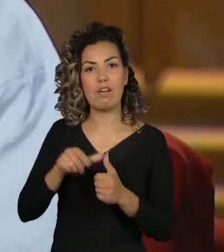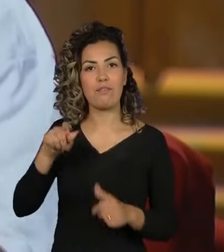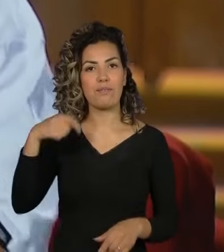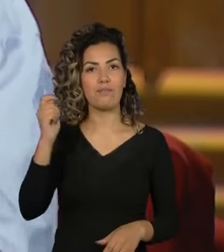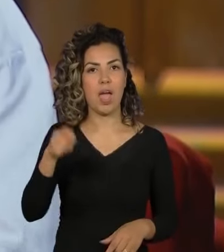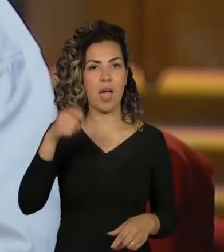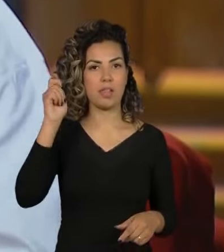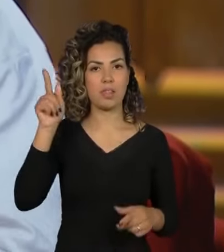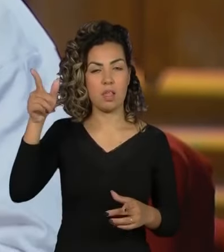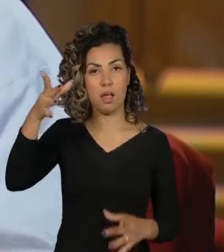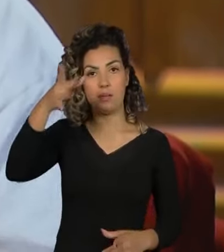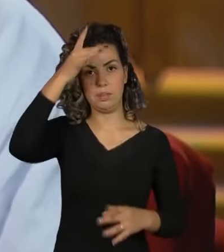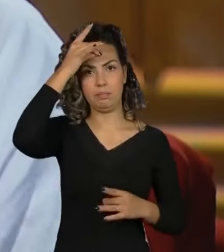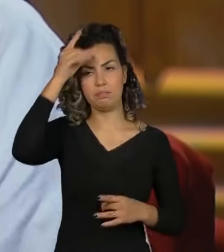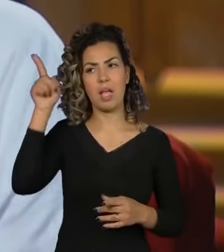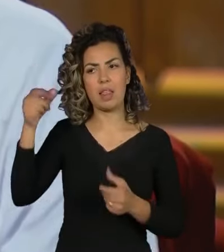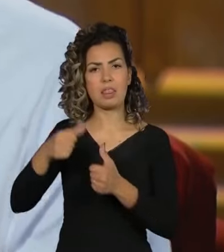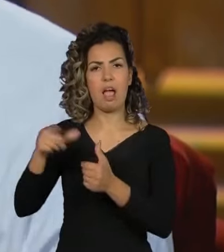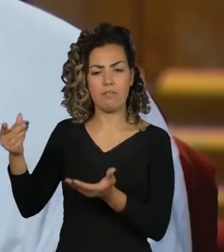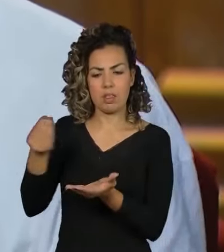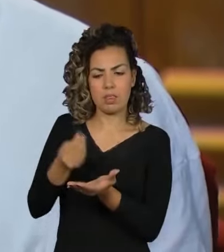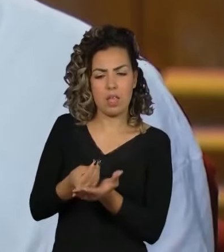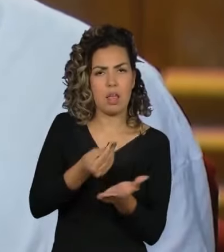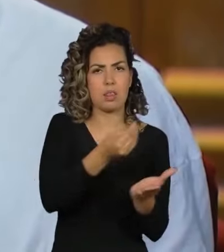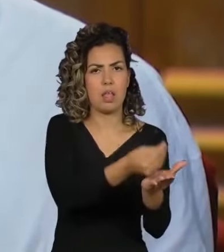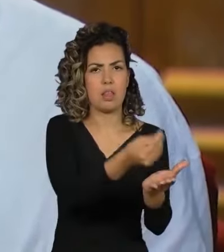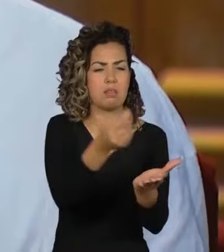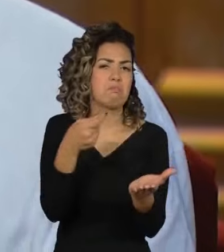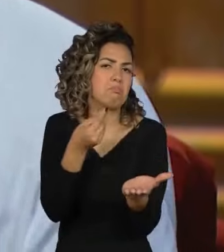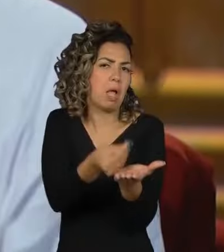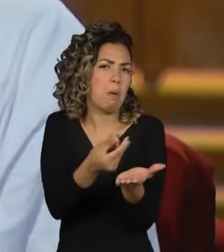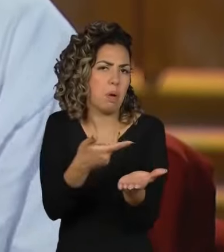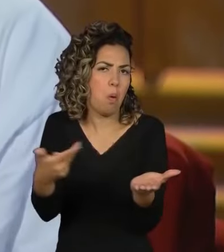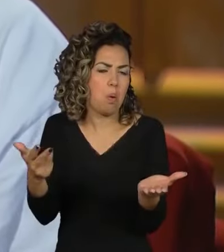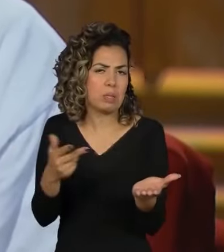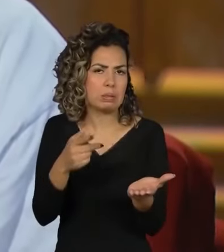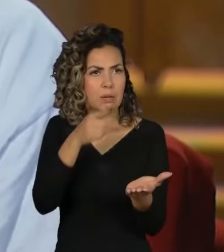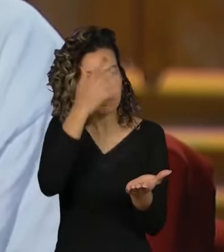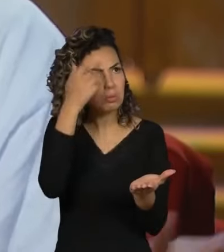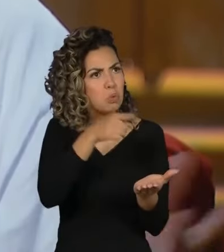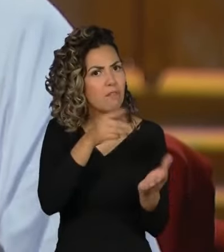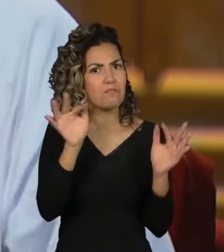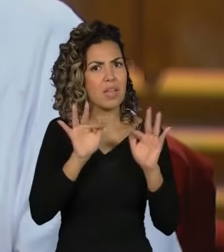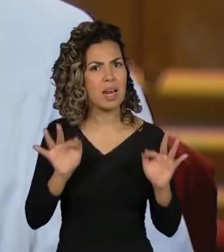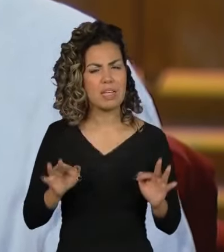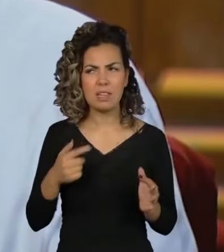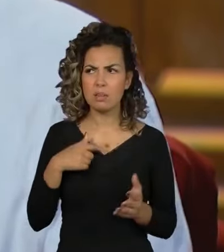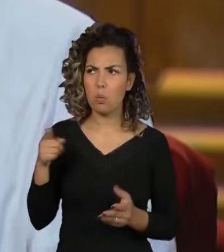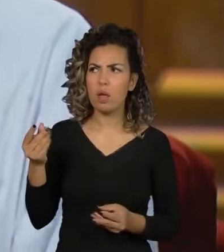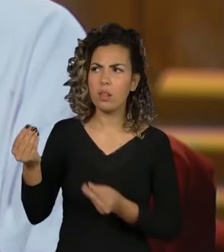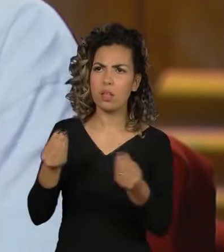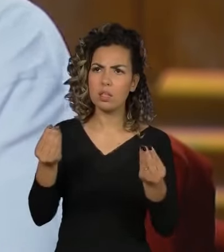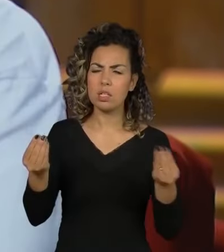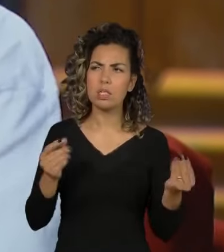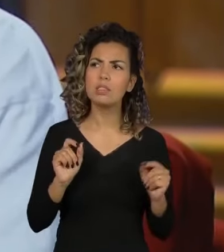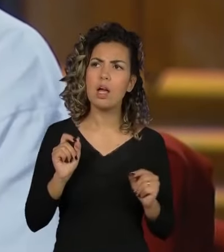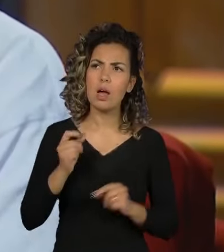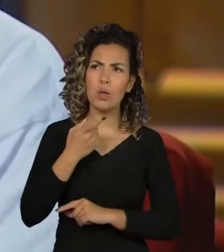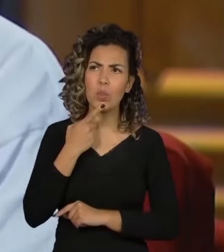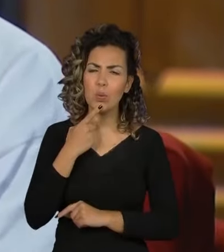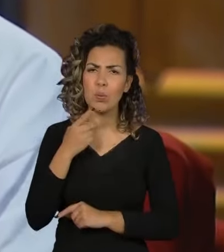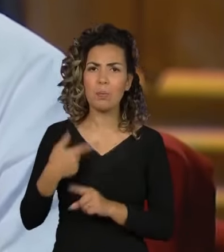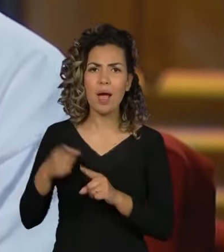ela tava entregando uma coisa na mão das pessoas que as pessoas ficavam muito felizes tá ligado mano e aí eu falava cara que que é aquilo que ela tá dando PR as pessoas velho que que